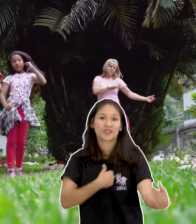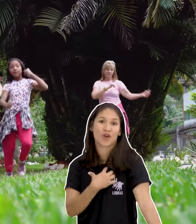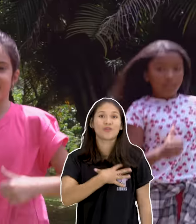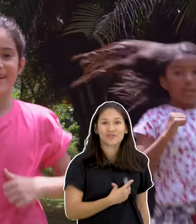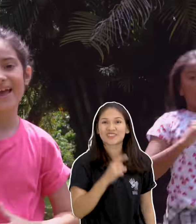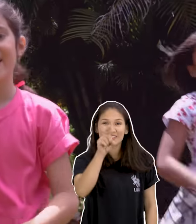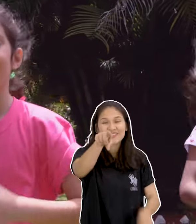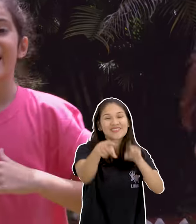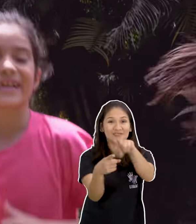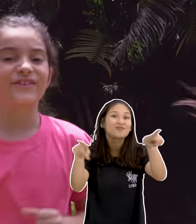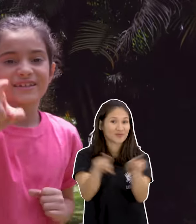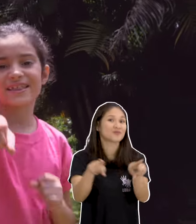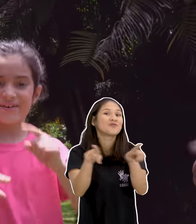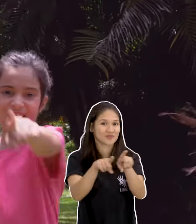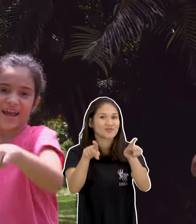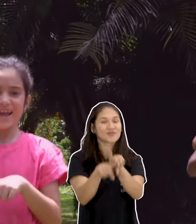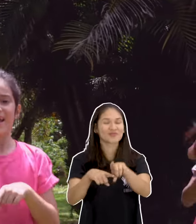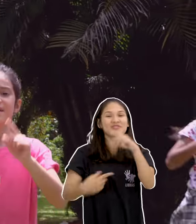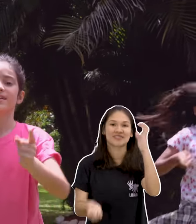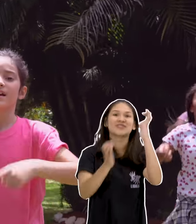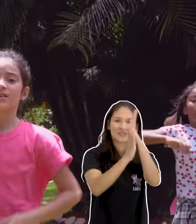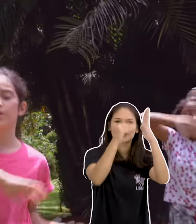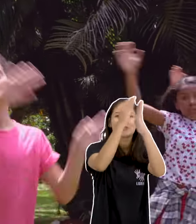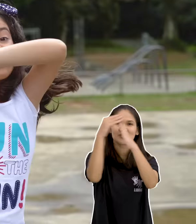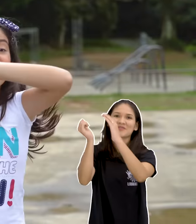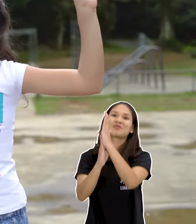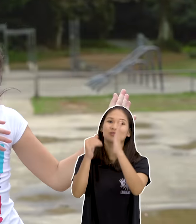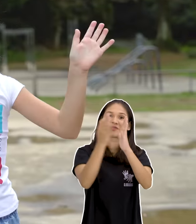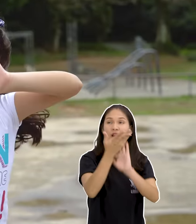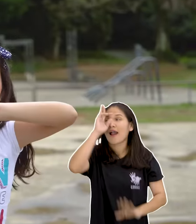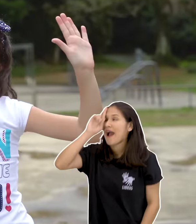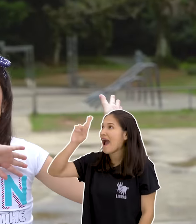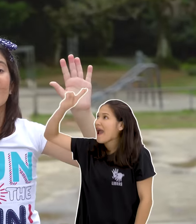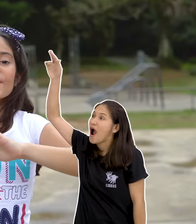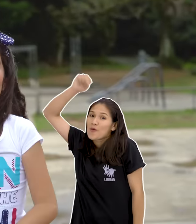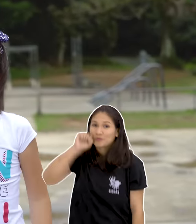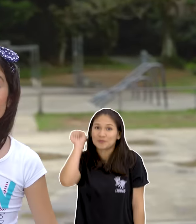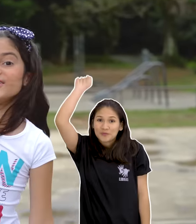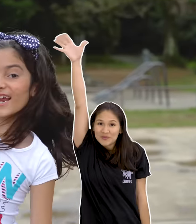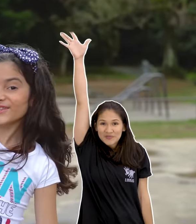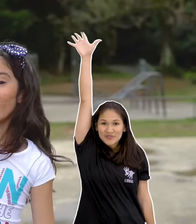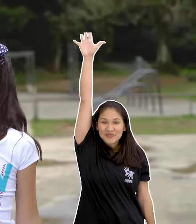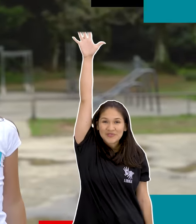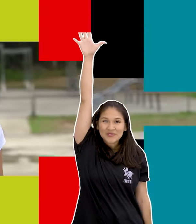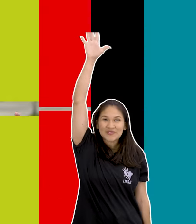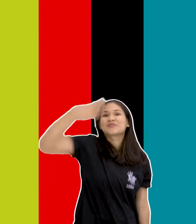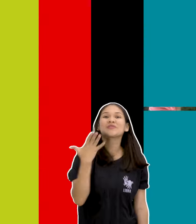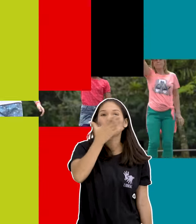tem? Eu sou um deles, você também. Louvemos ao Senhor. Braço